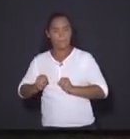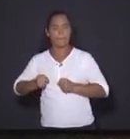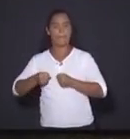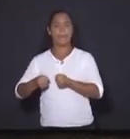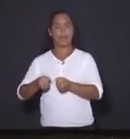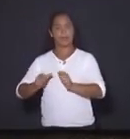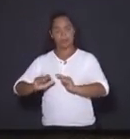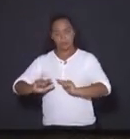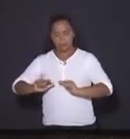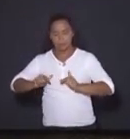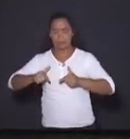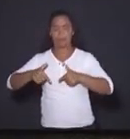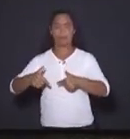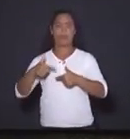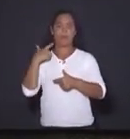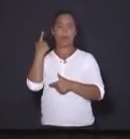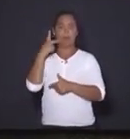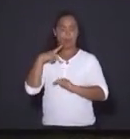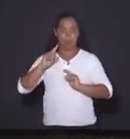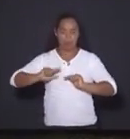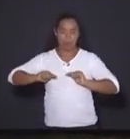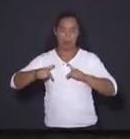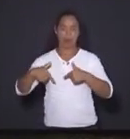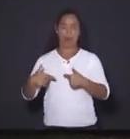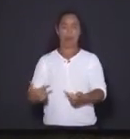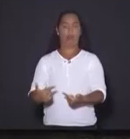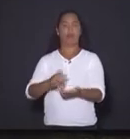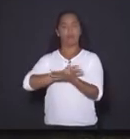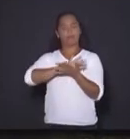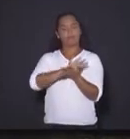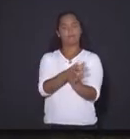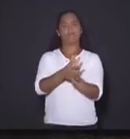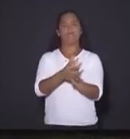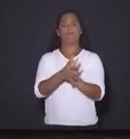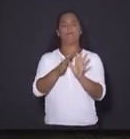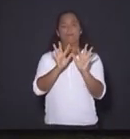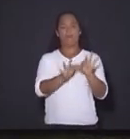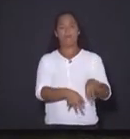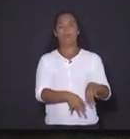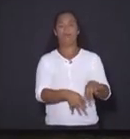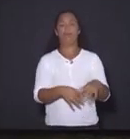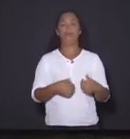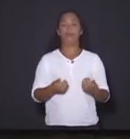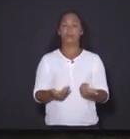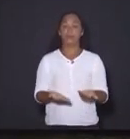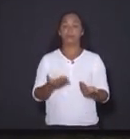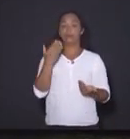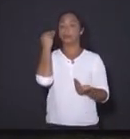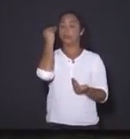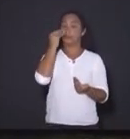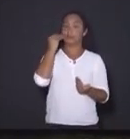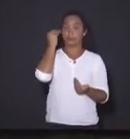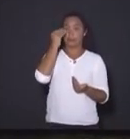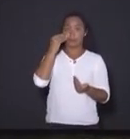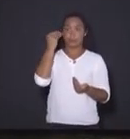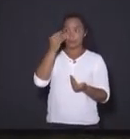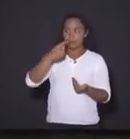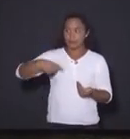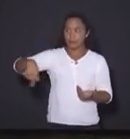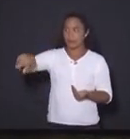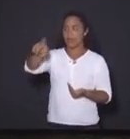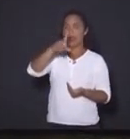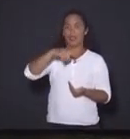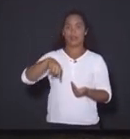na luta por igualdade na luta pela superação do racismo esse conhecimento é que enriquece a todos nós